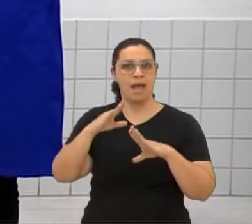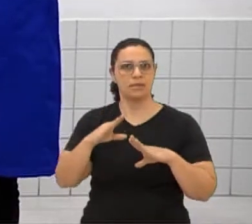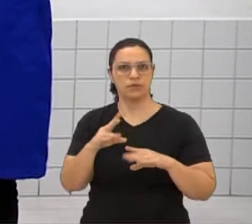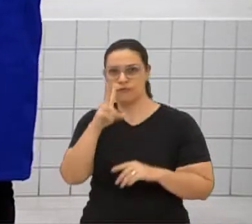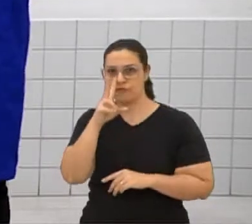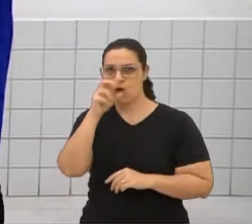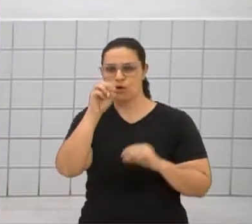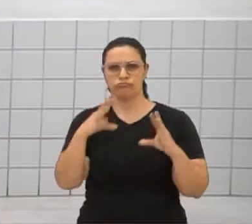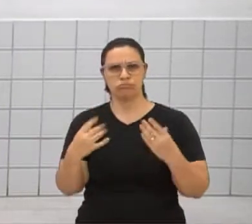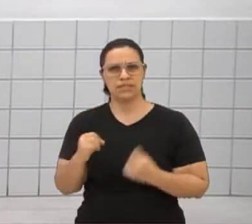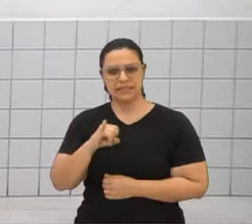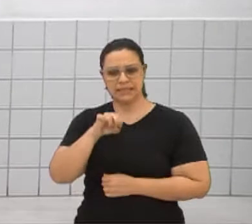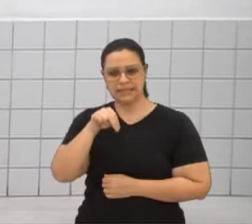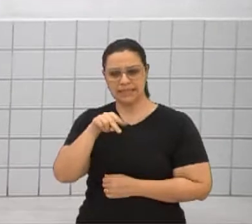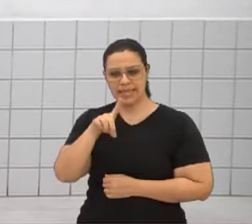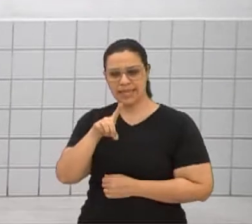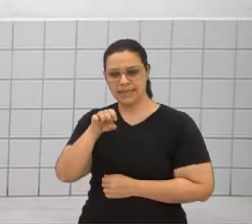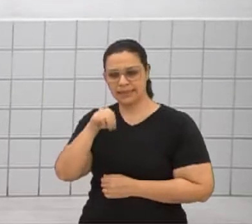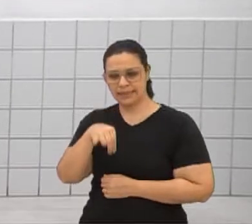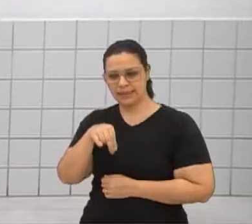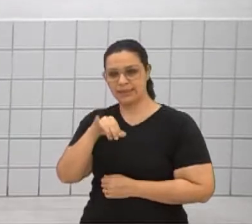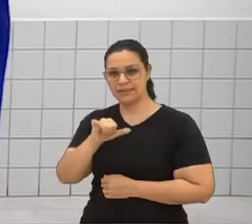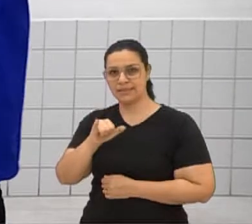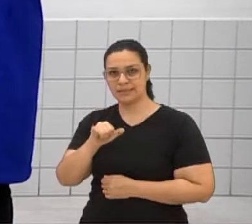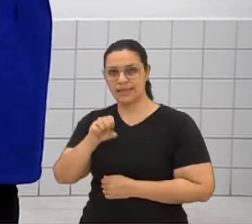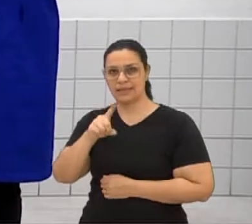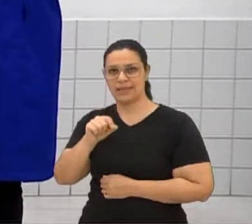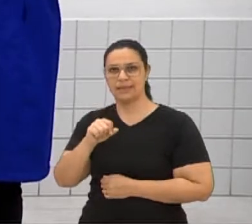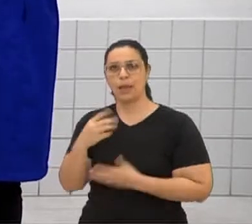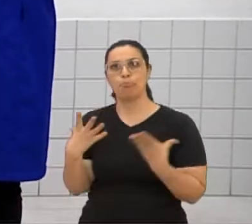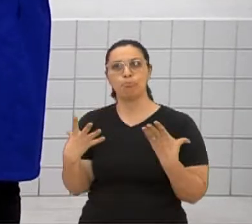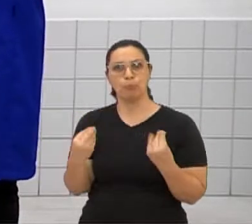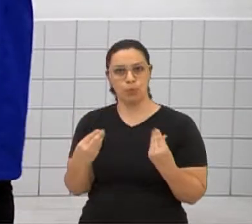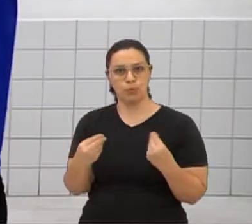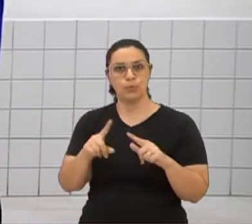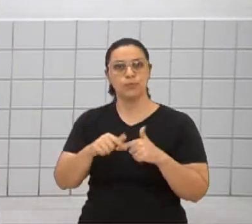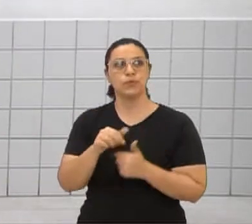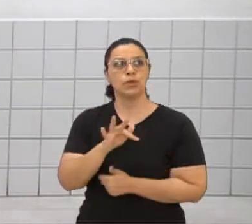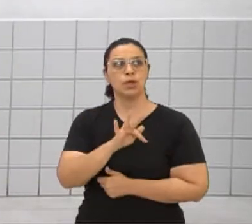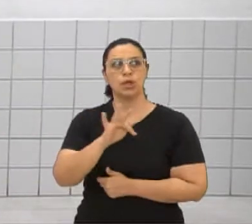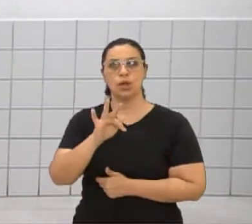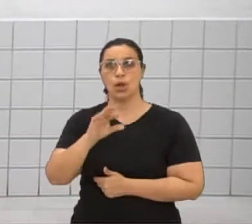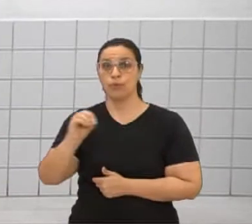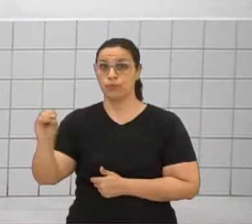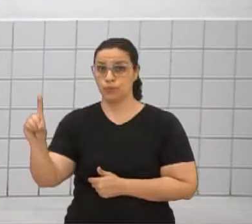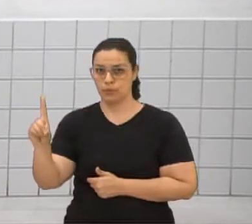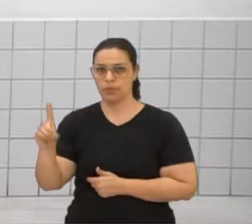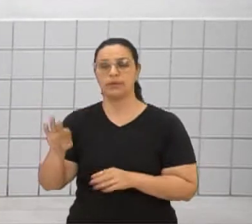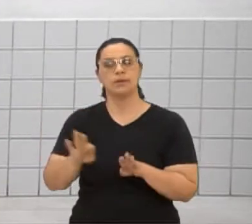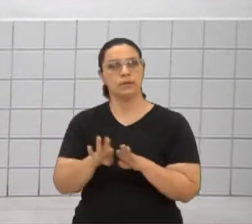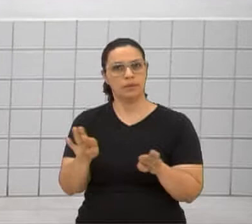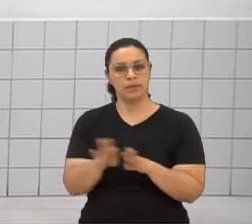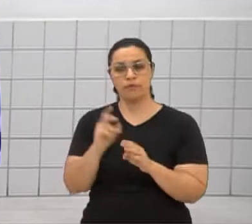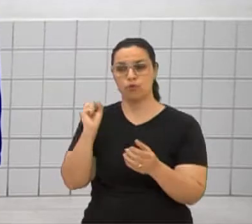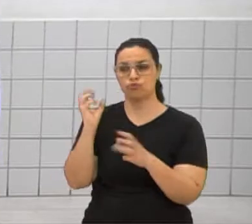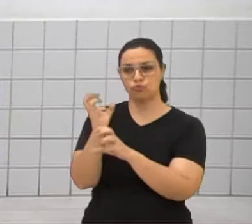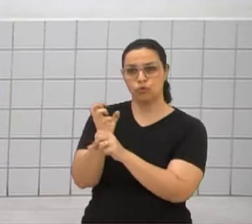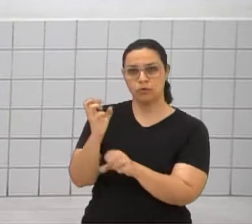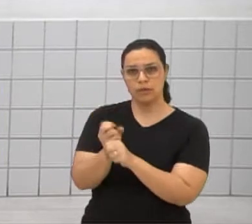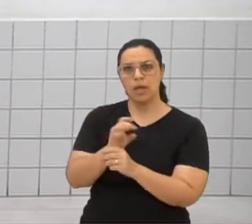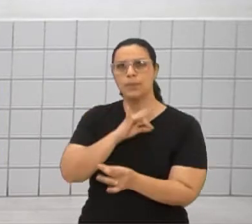certo e poderia até traduzir como demais mais boa boa também foi de por exemplo a se eu quisesse